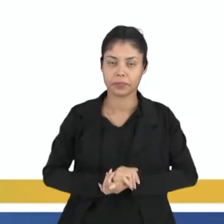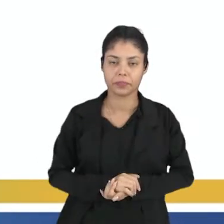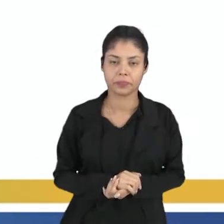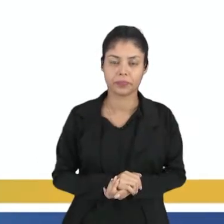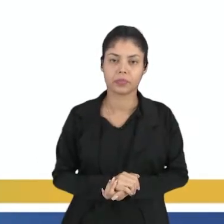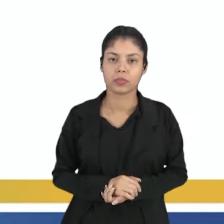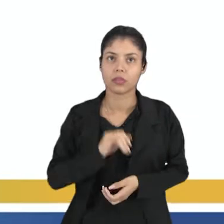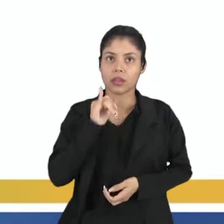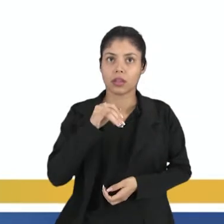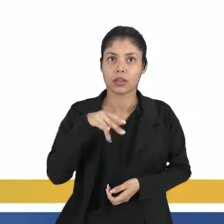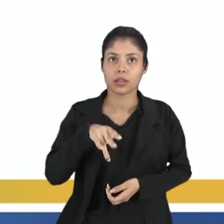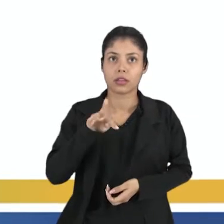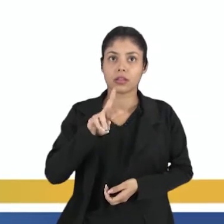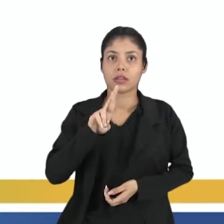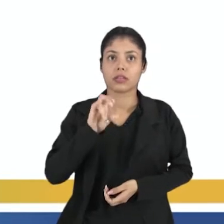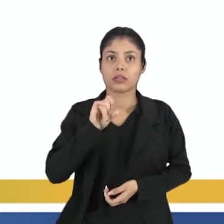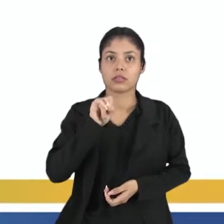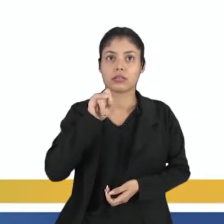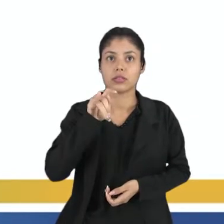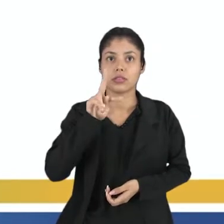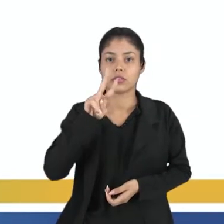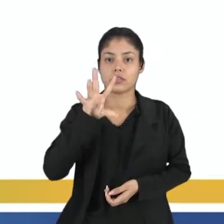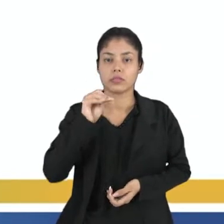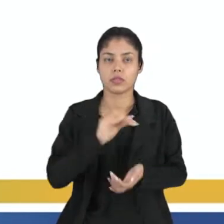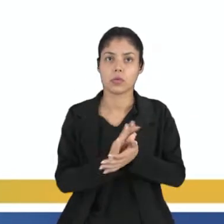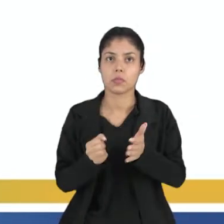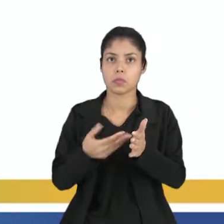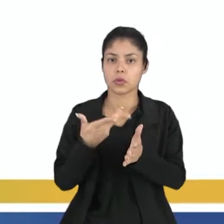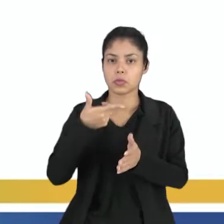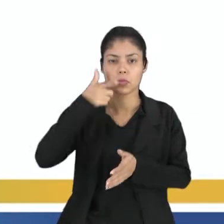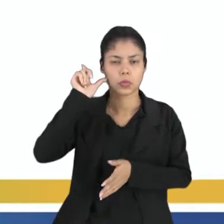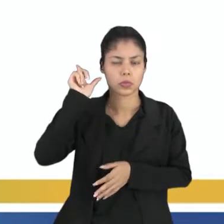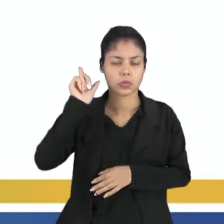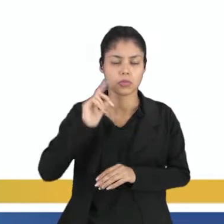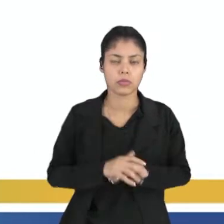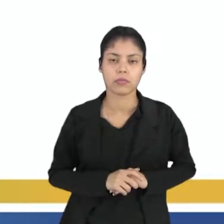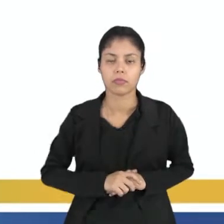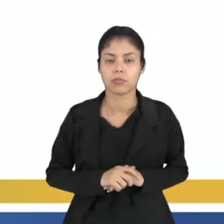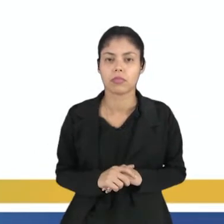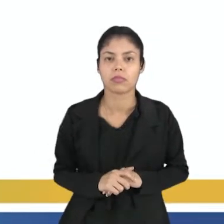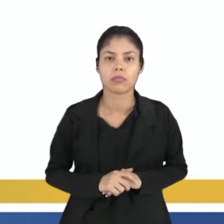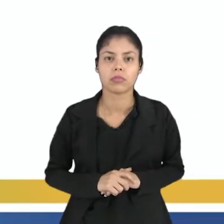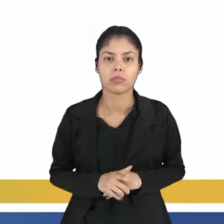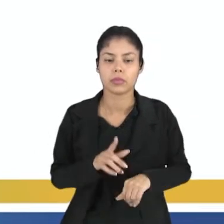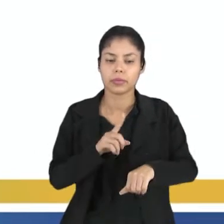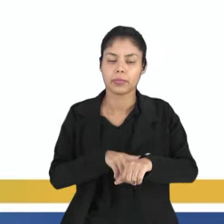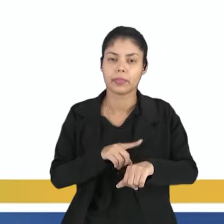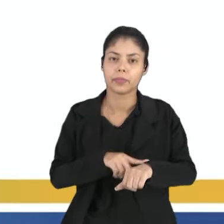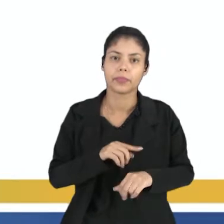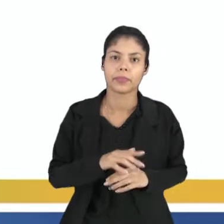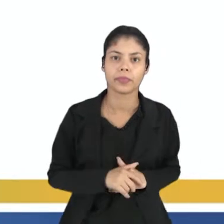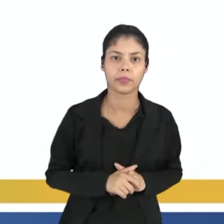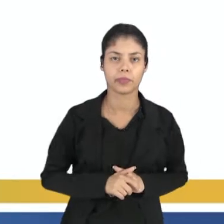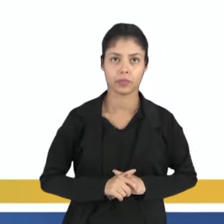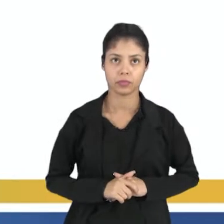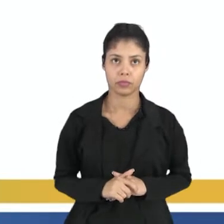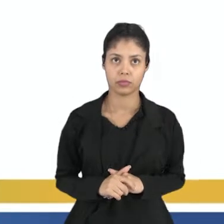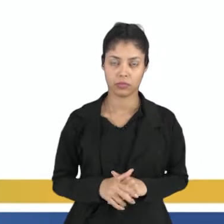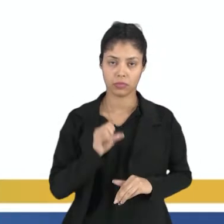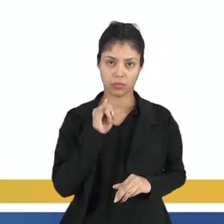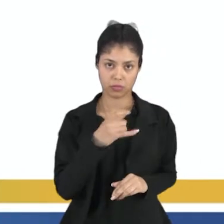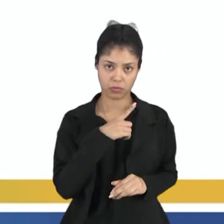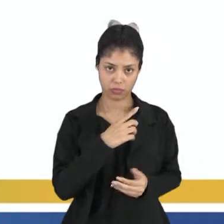verbo intransitivo. Muito ontem é um adjunto adverbial de intensidade de tempo, tá? Se